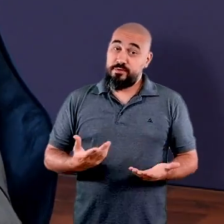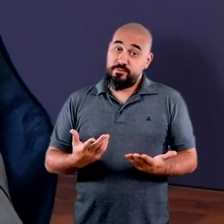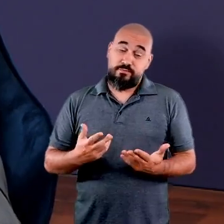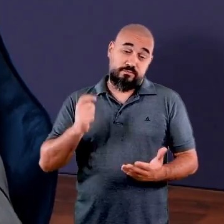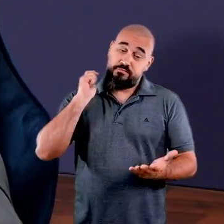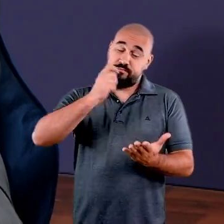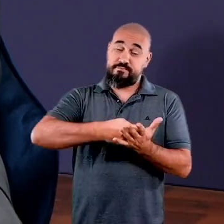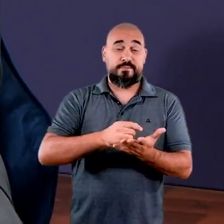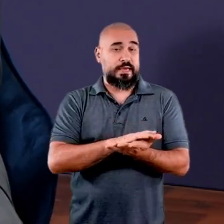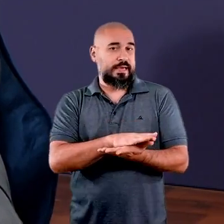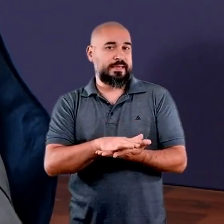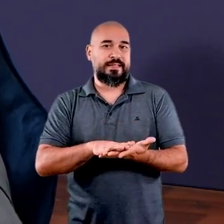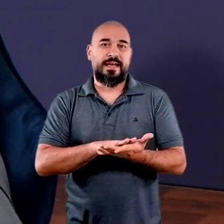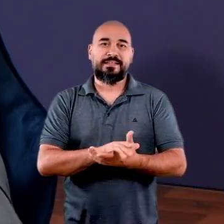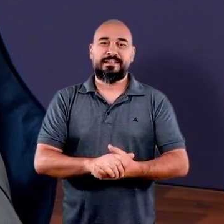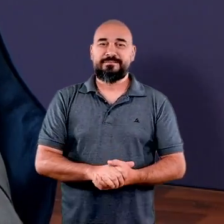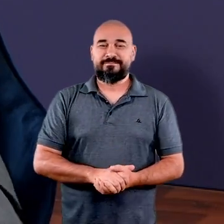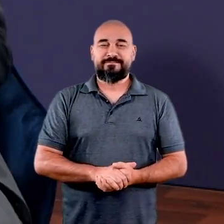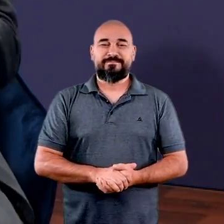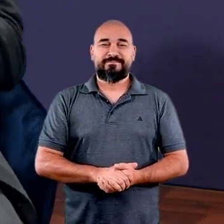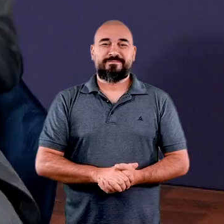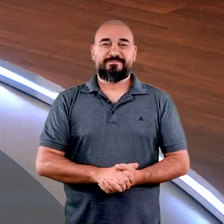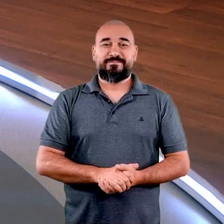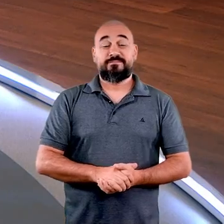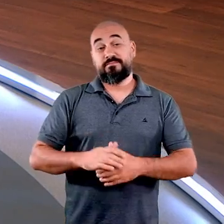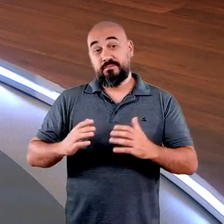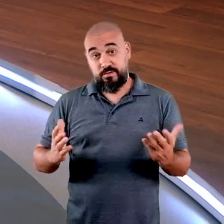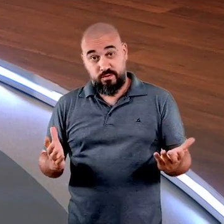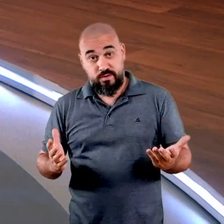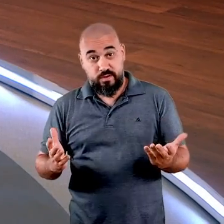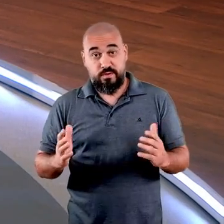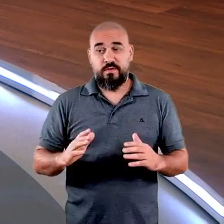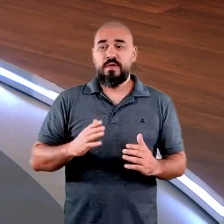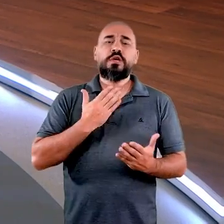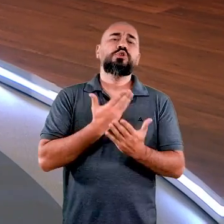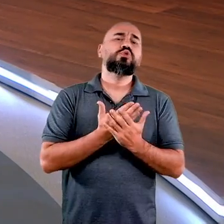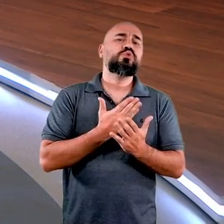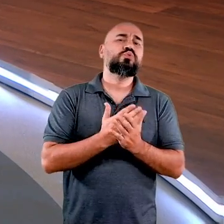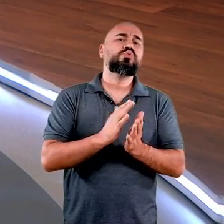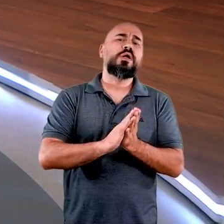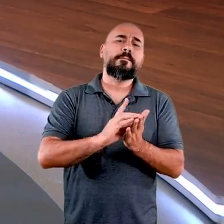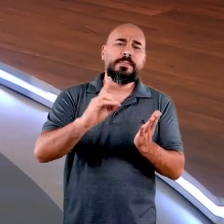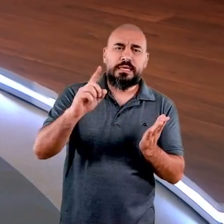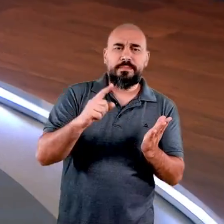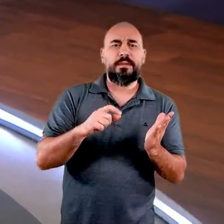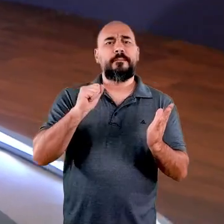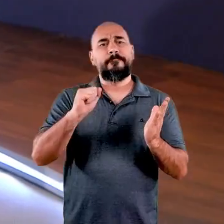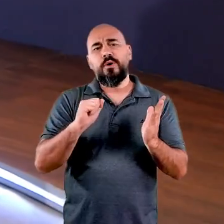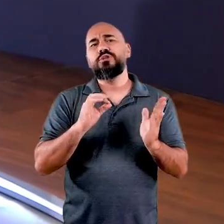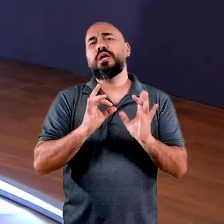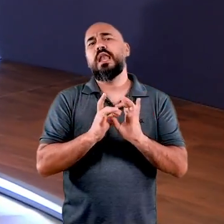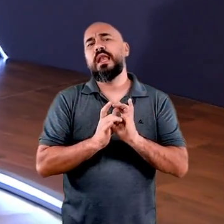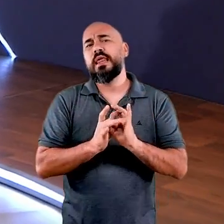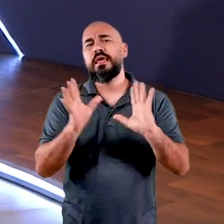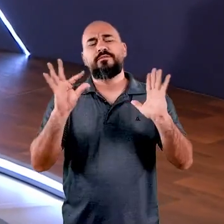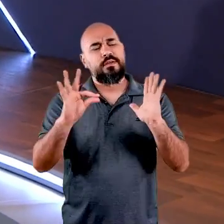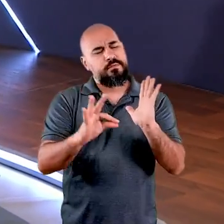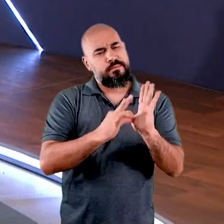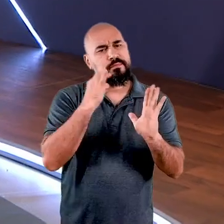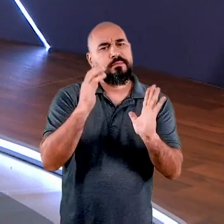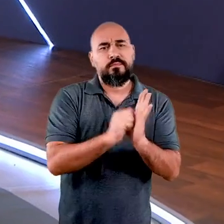que eu acabei de explicar para vocês. Na nossa escola bíblica, as matrículas também estão sempre